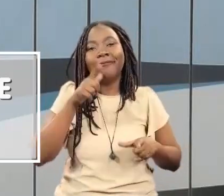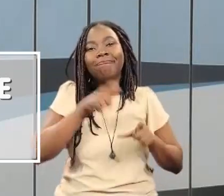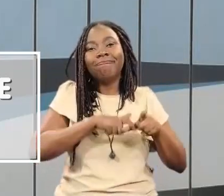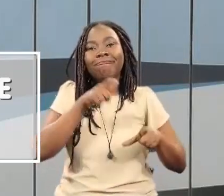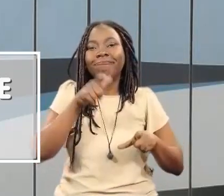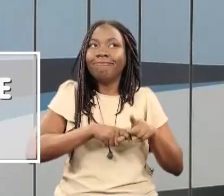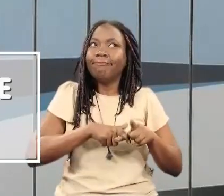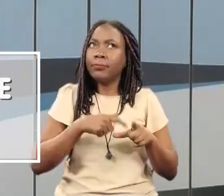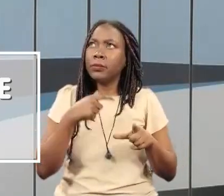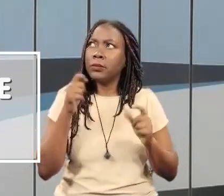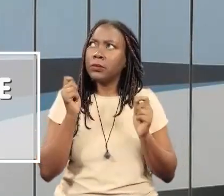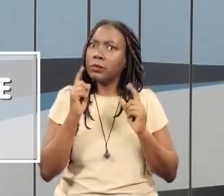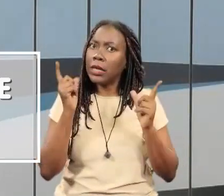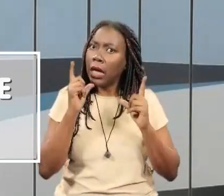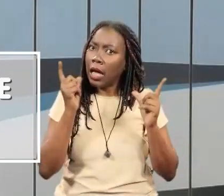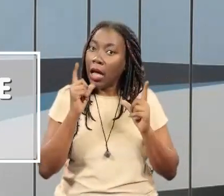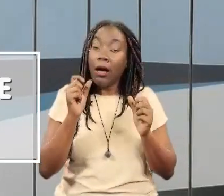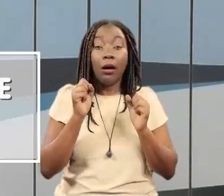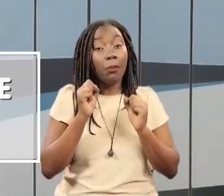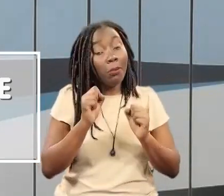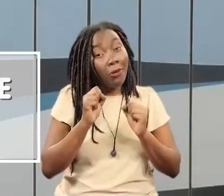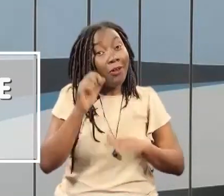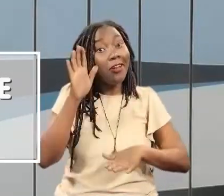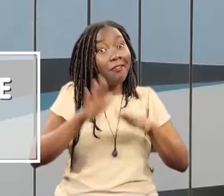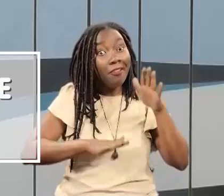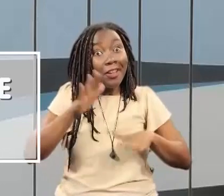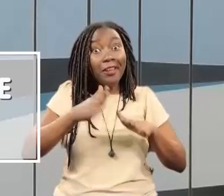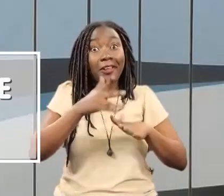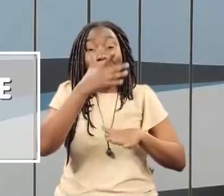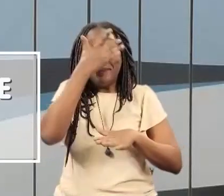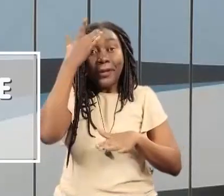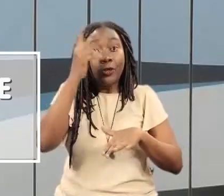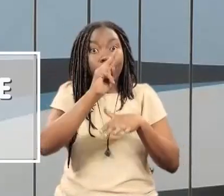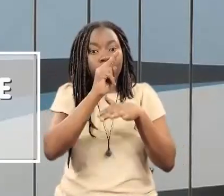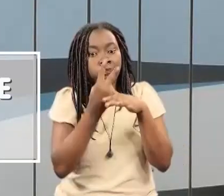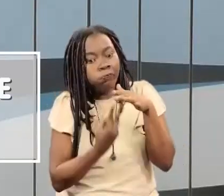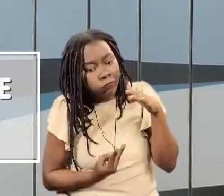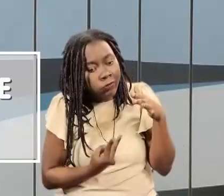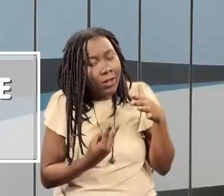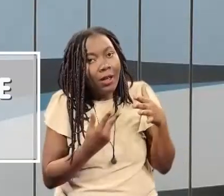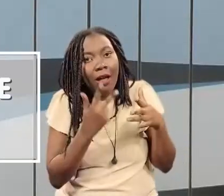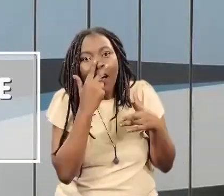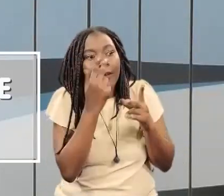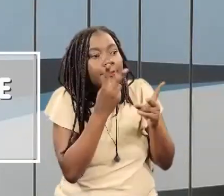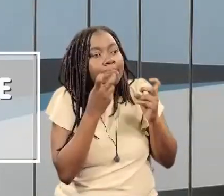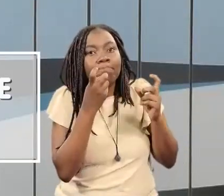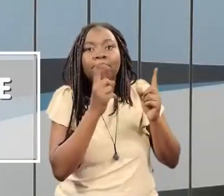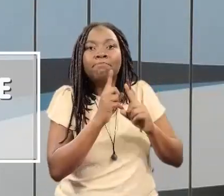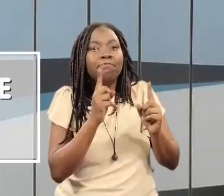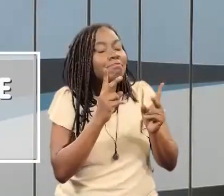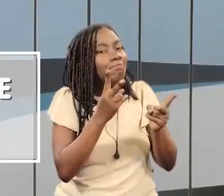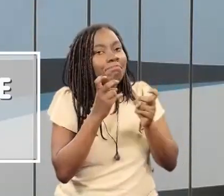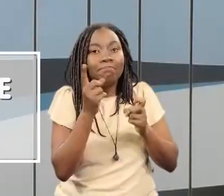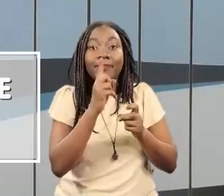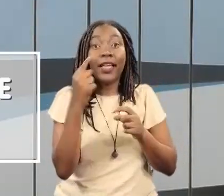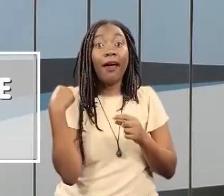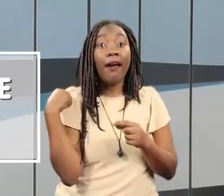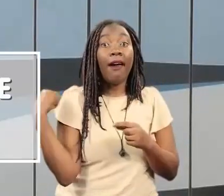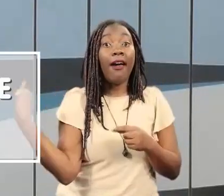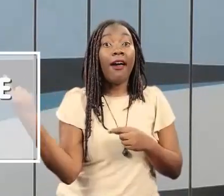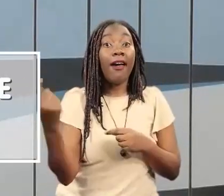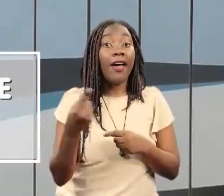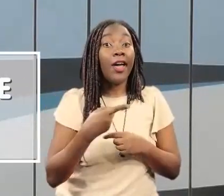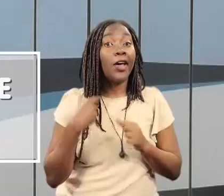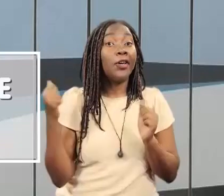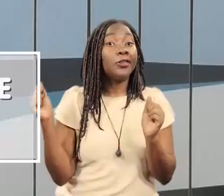sinal de alerta. E às vezes quem está mergulhado nessa dependência não percebe, muitas vezes não percebe. São os outros ao redor,